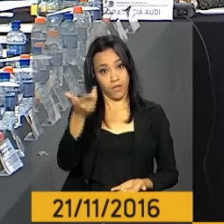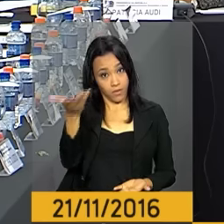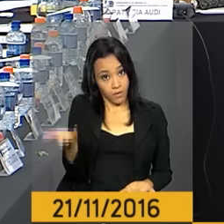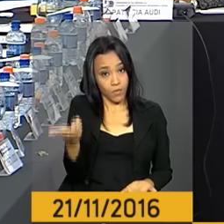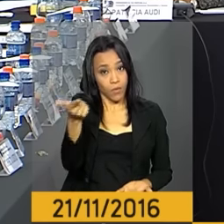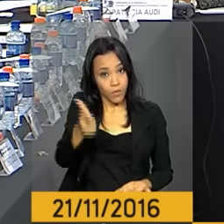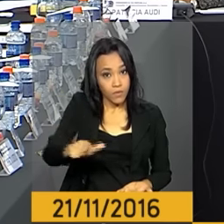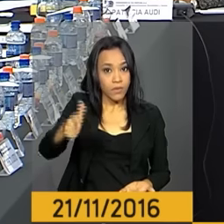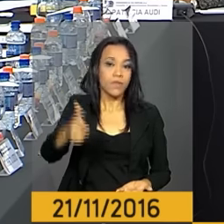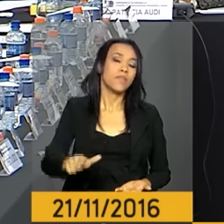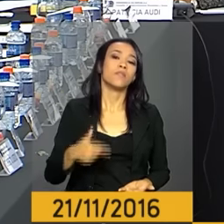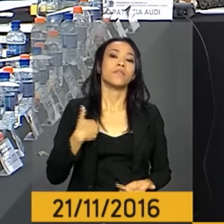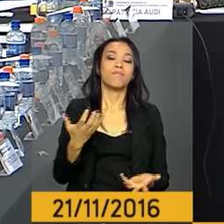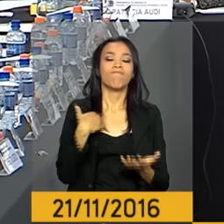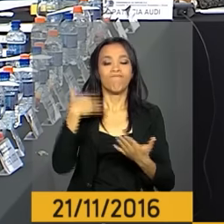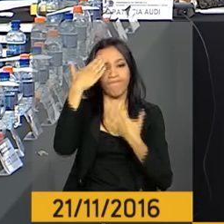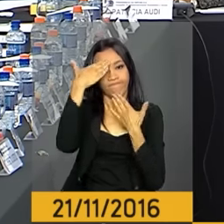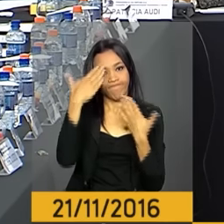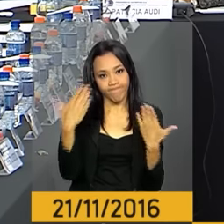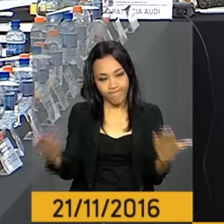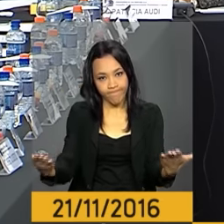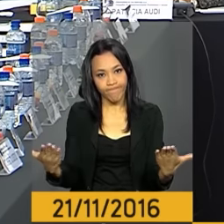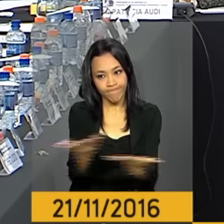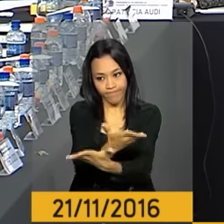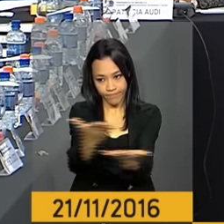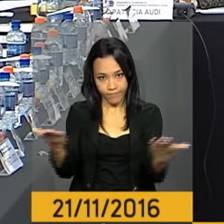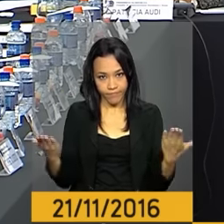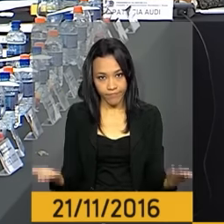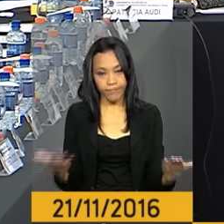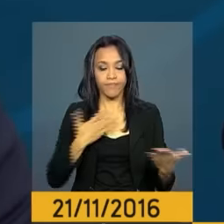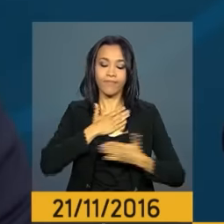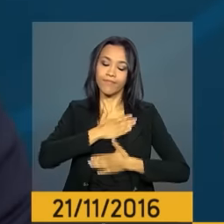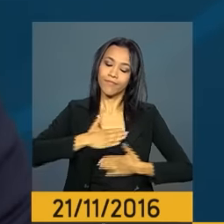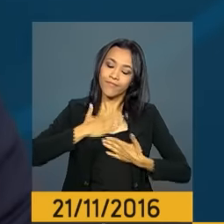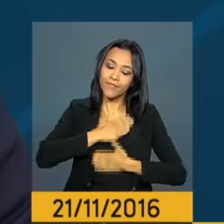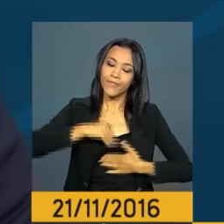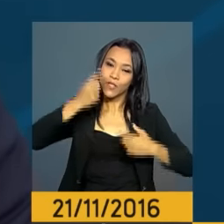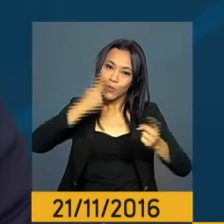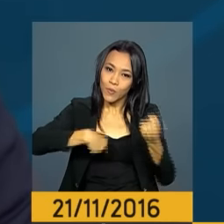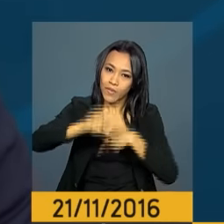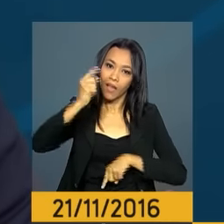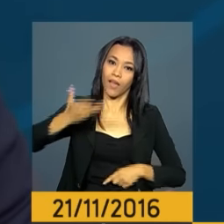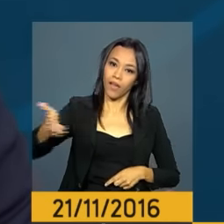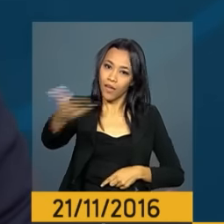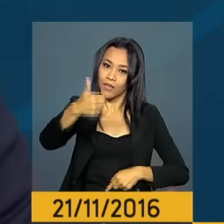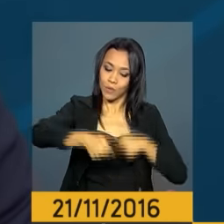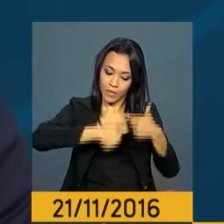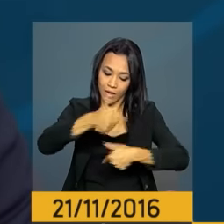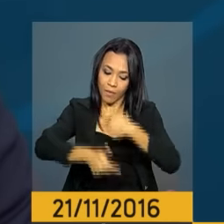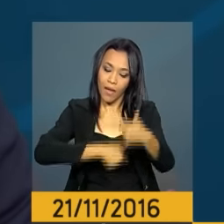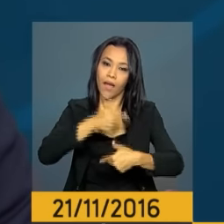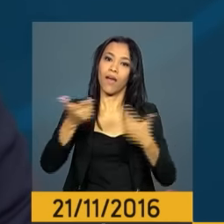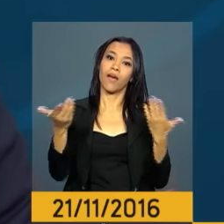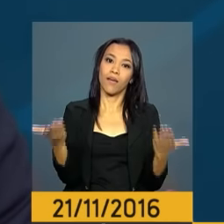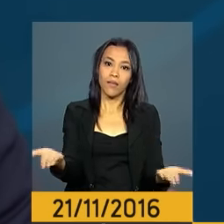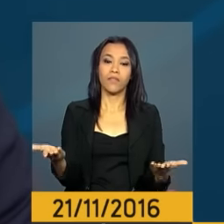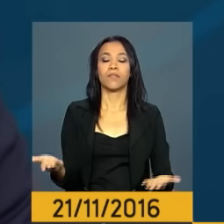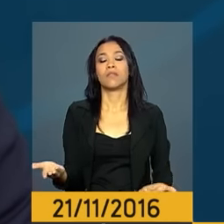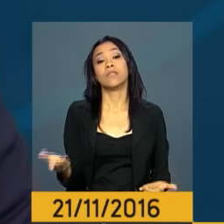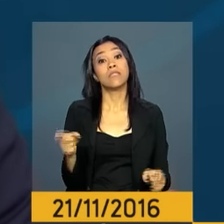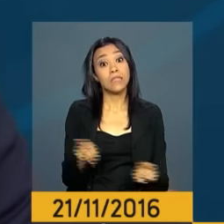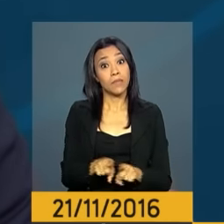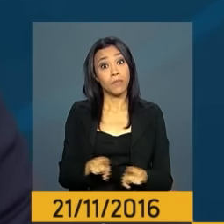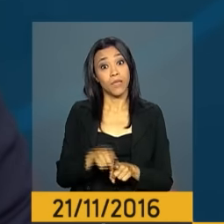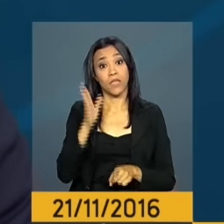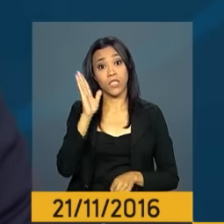uma vez, agradecer aos senhores, desejar muito sucesso no trabalho e, formalmente,